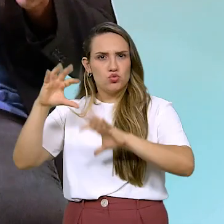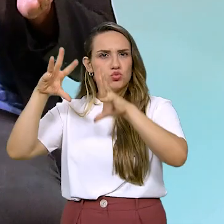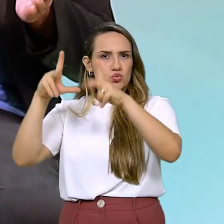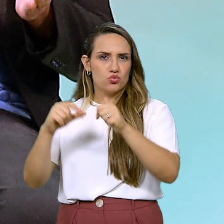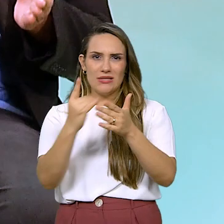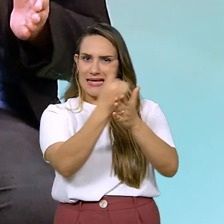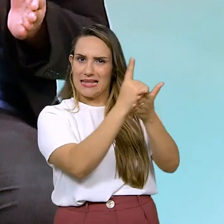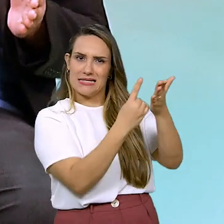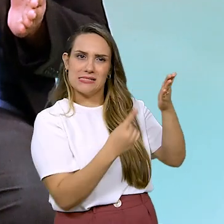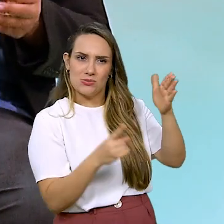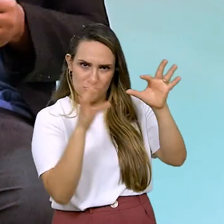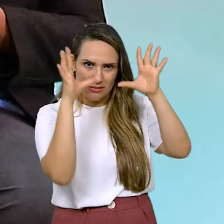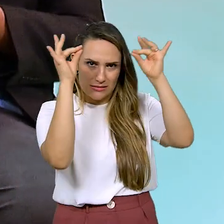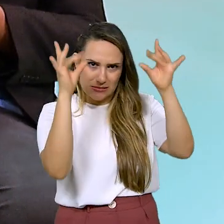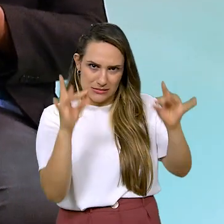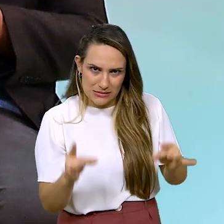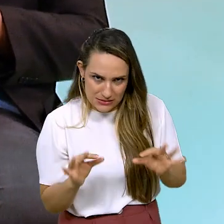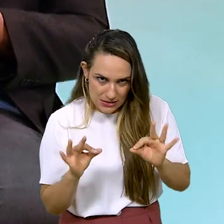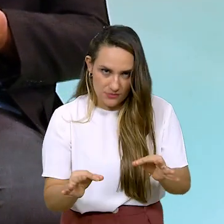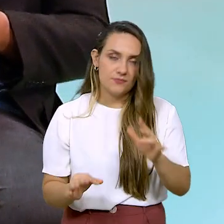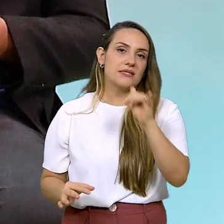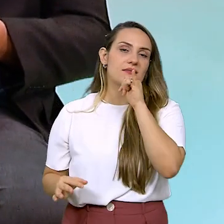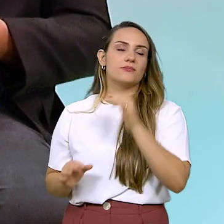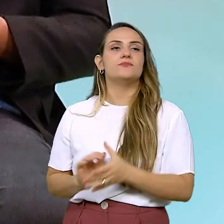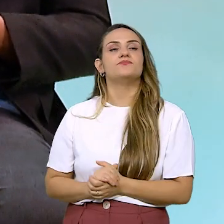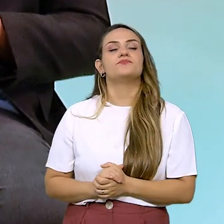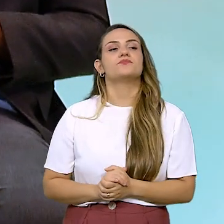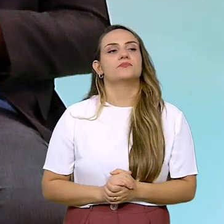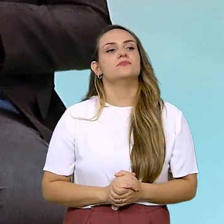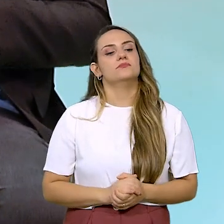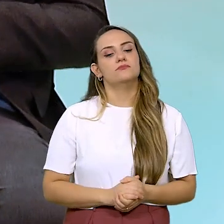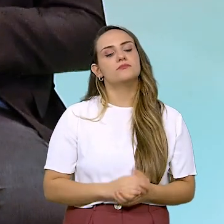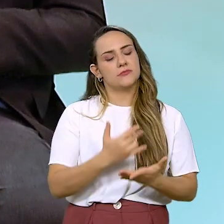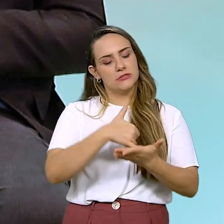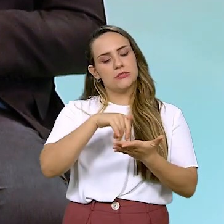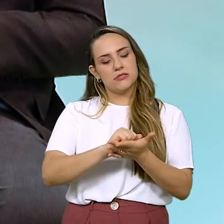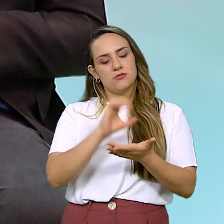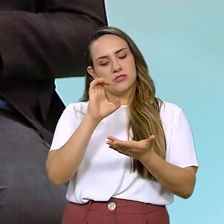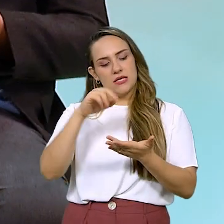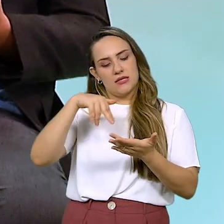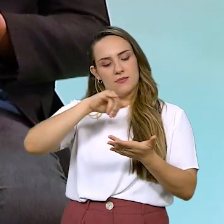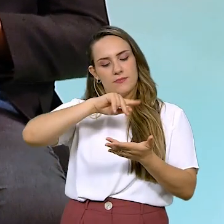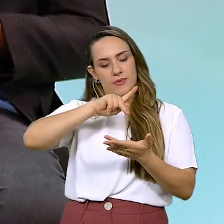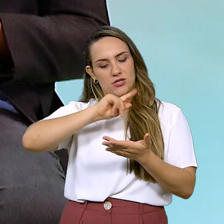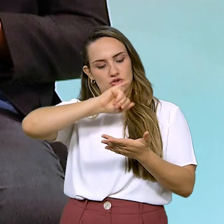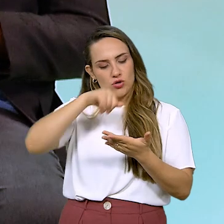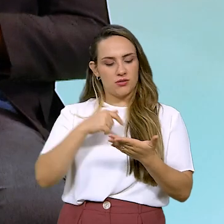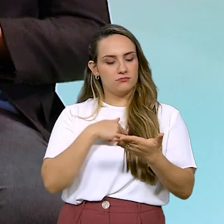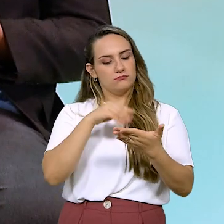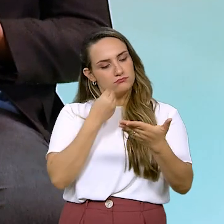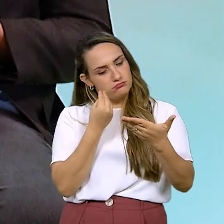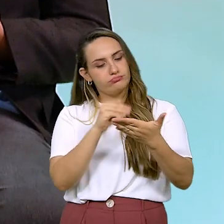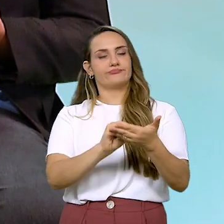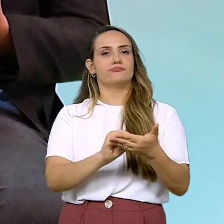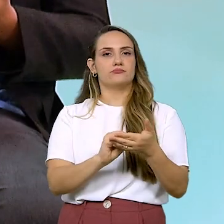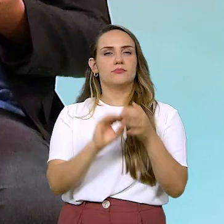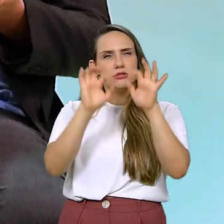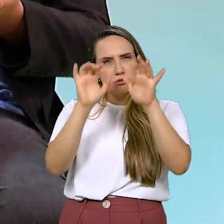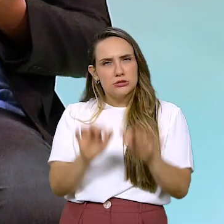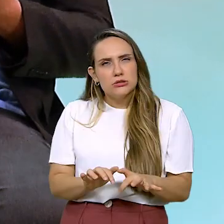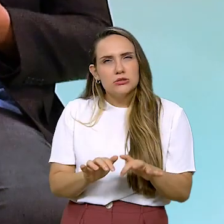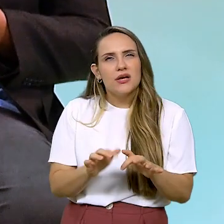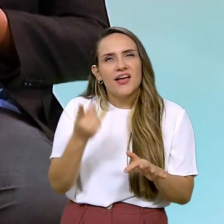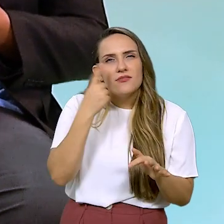a escrituração fiscal que a empresa nos fornece. Então, nós pegamos, por exemplo, o CNPJ da empresa, nós pegamos o código de acesso